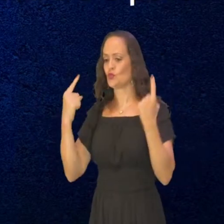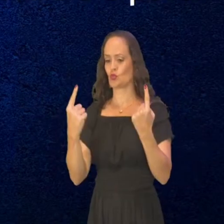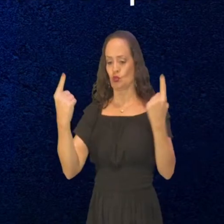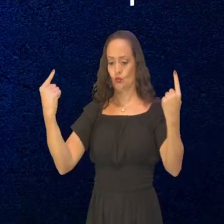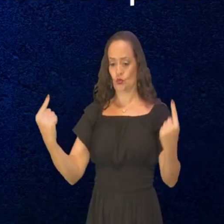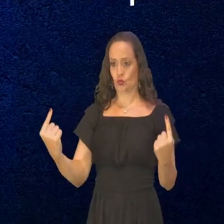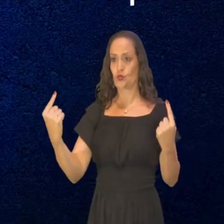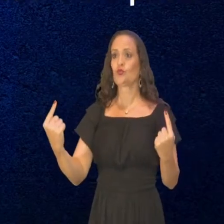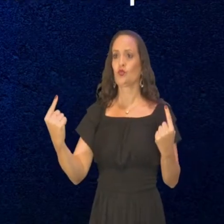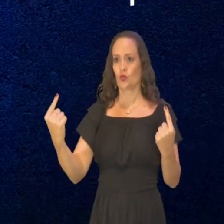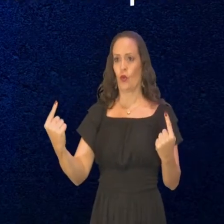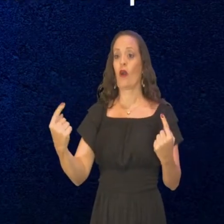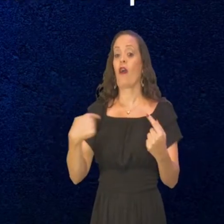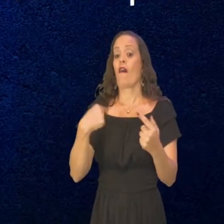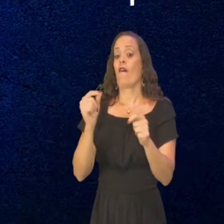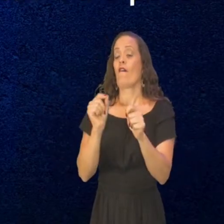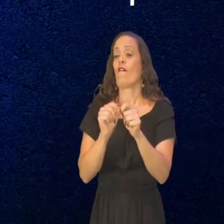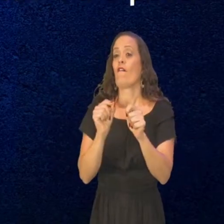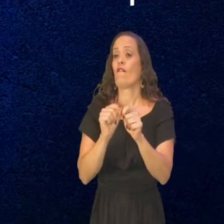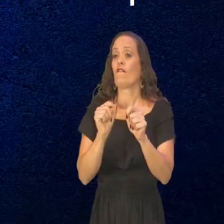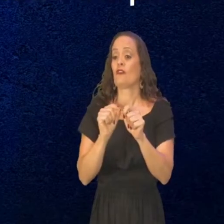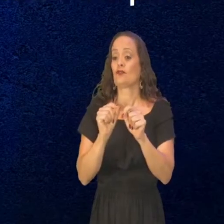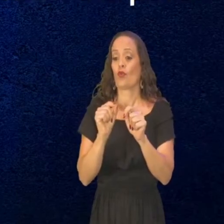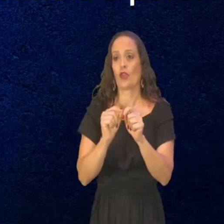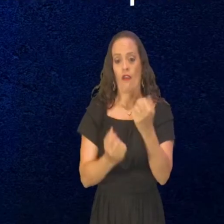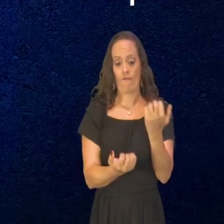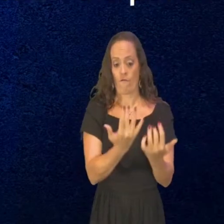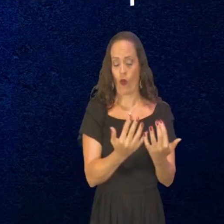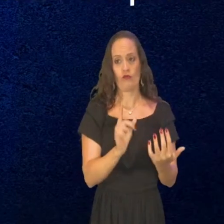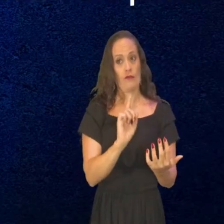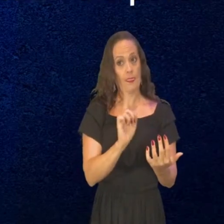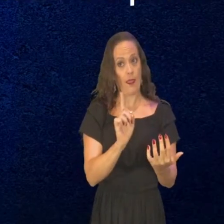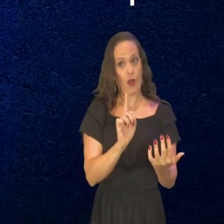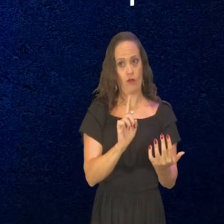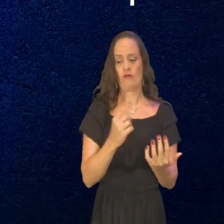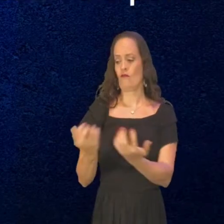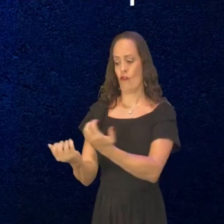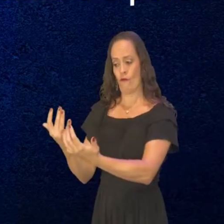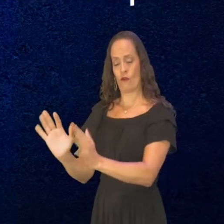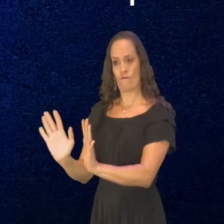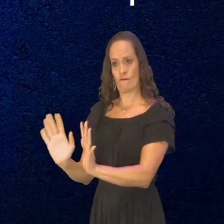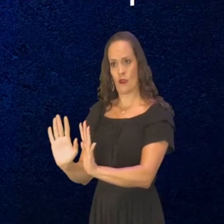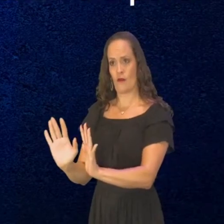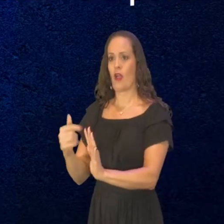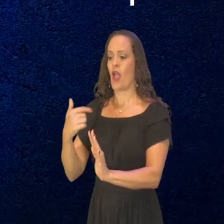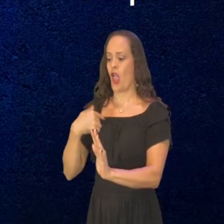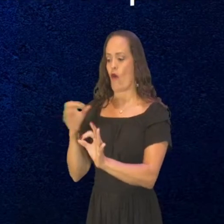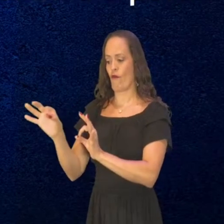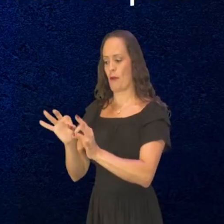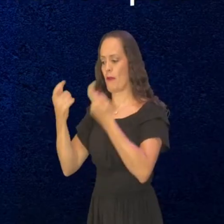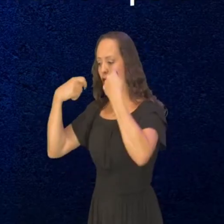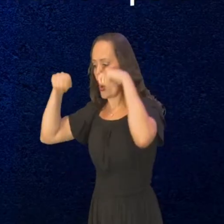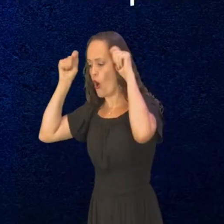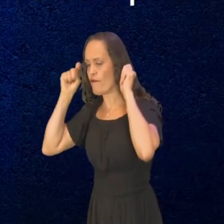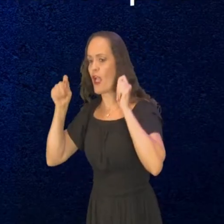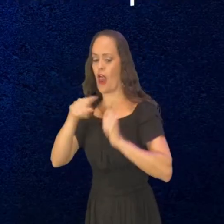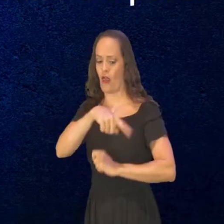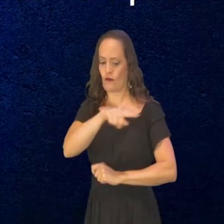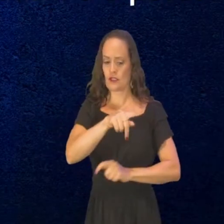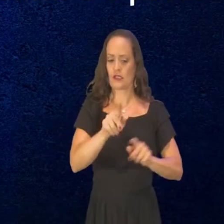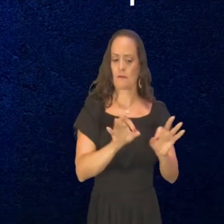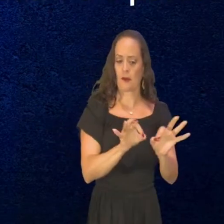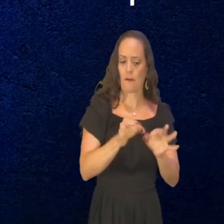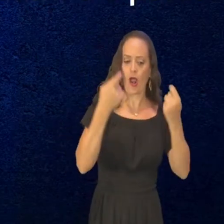ponham sobre a lenha, porém não ponham fogo. Eu prepararei o outro novilho, e o porei sobre a